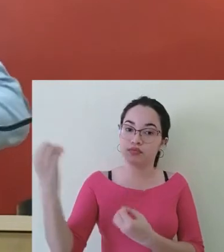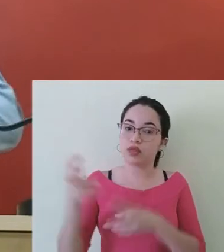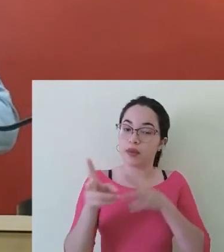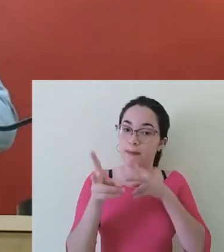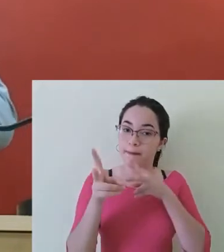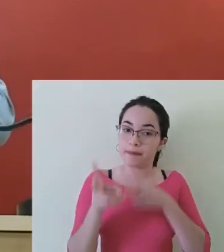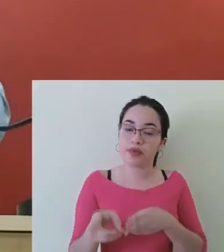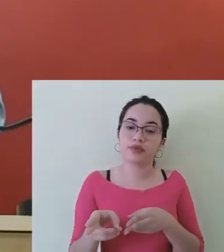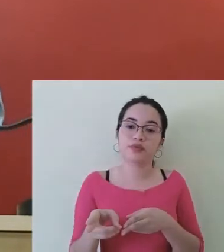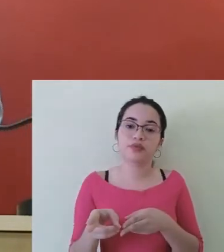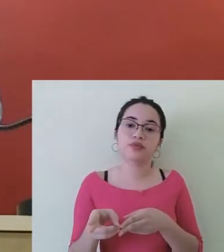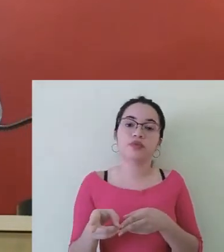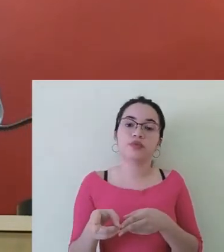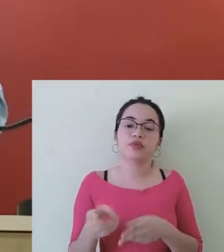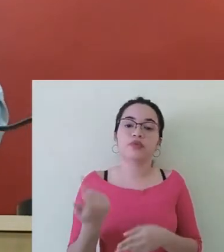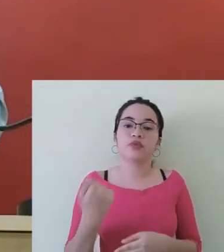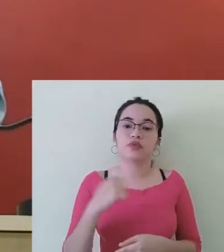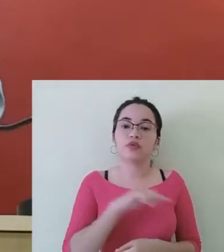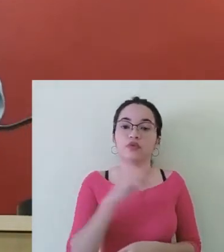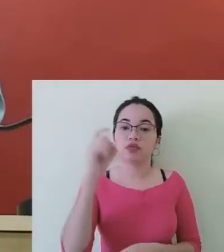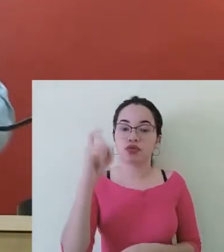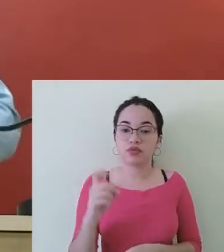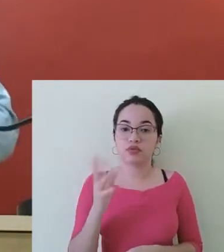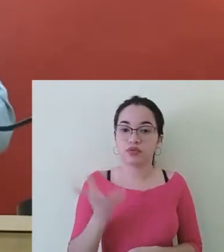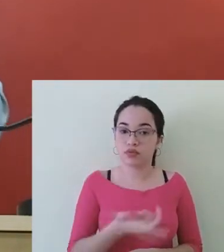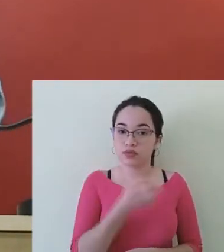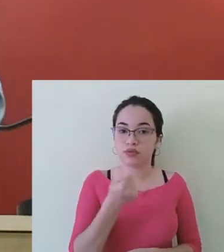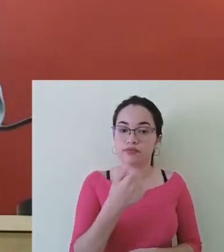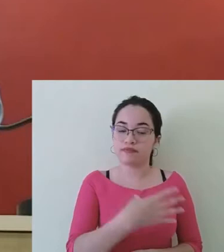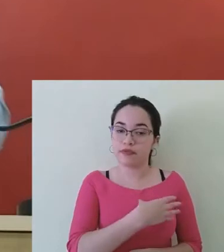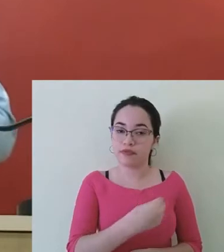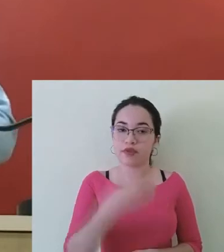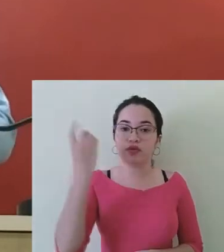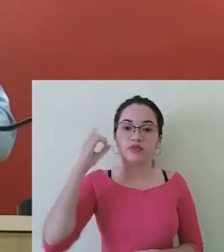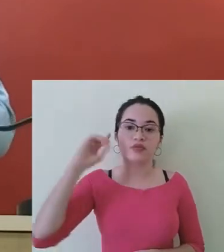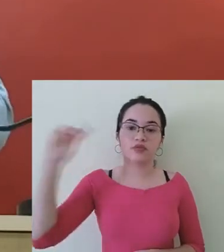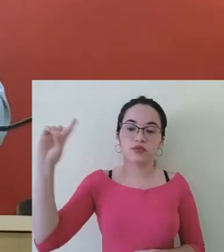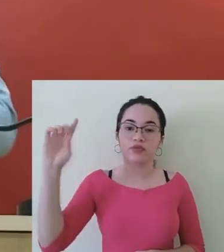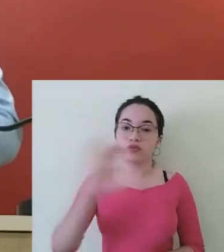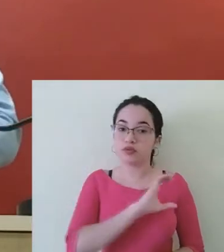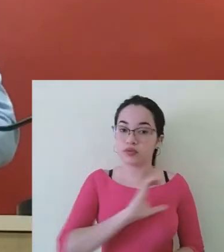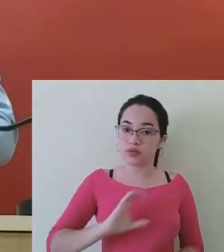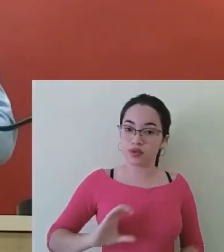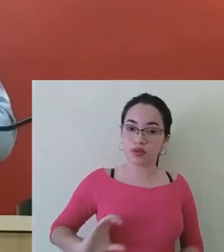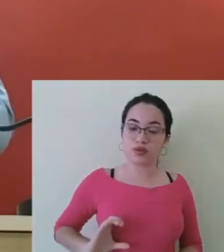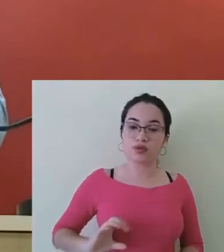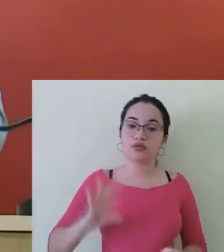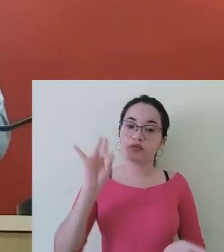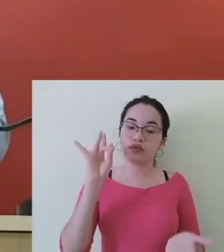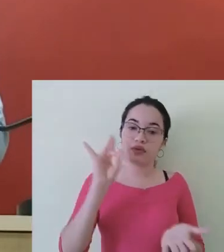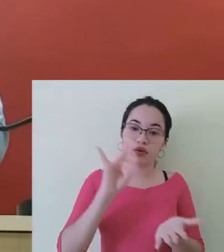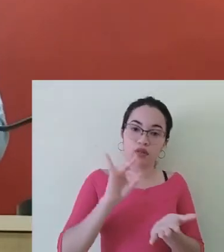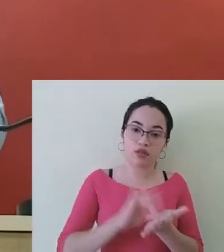ensinou, que mesmo que nós sejamos salvos, filhos de Deus em Cristo,